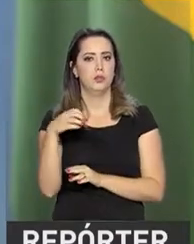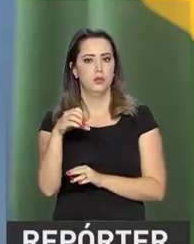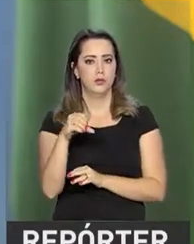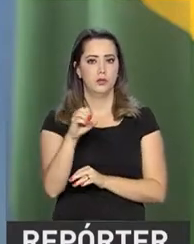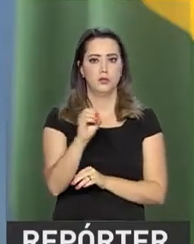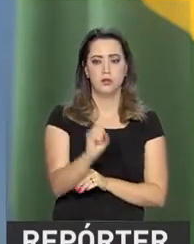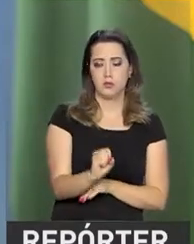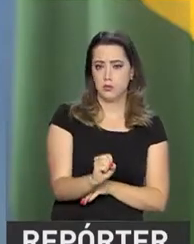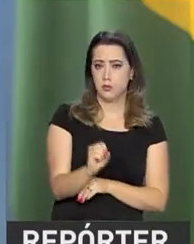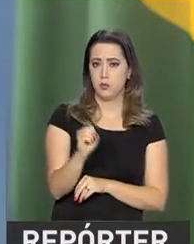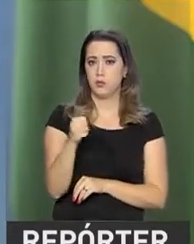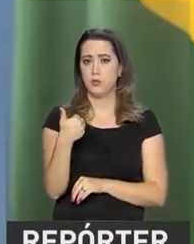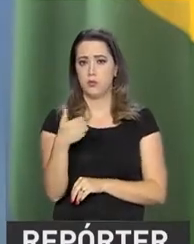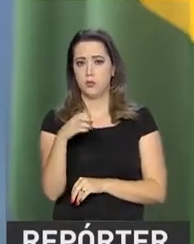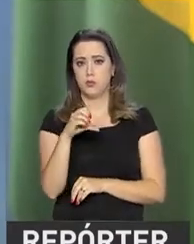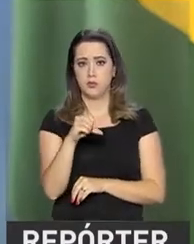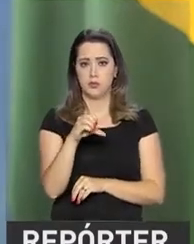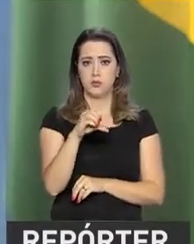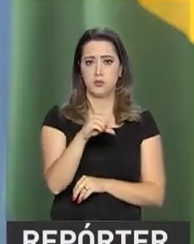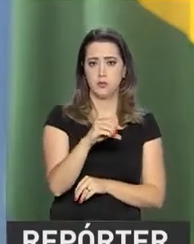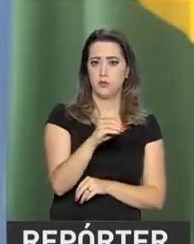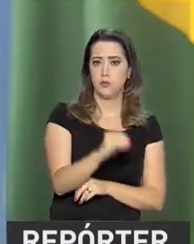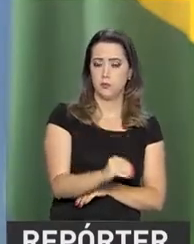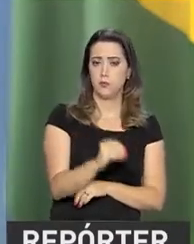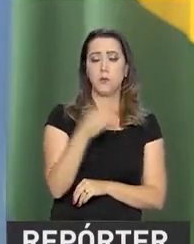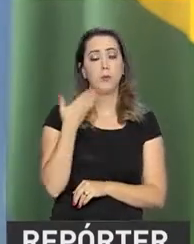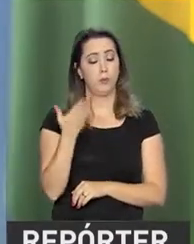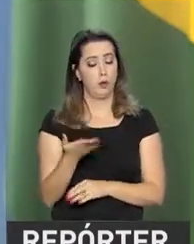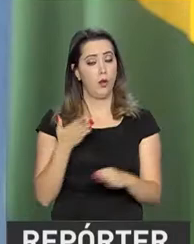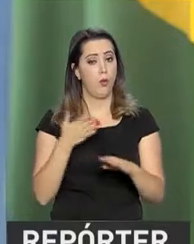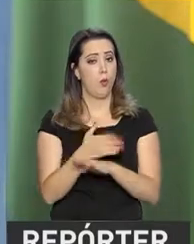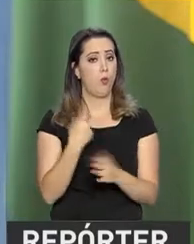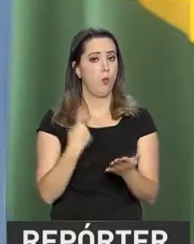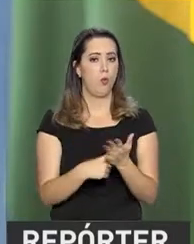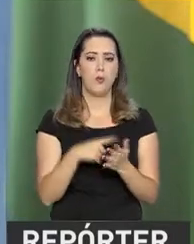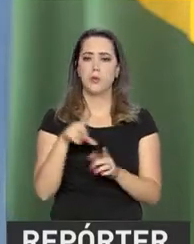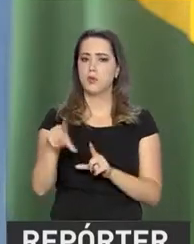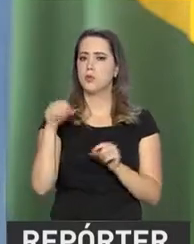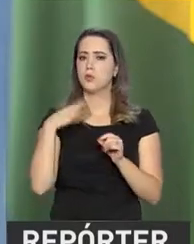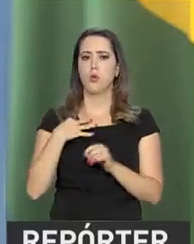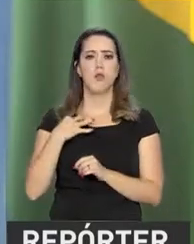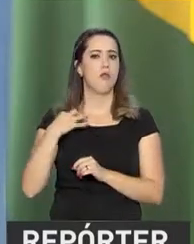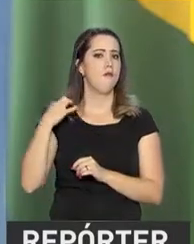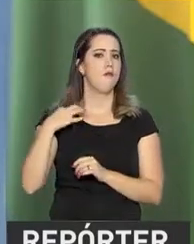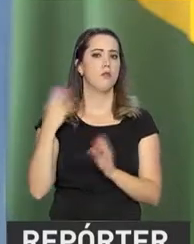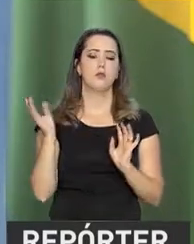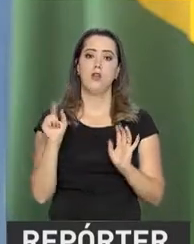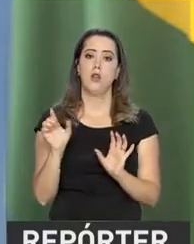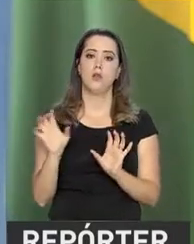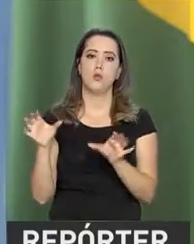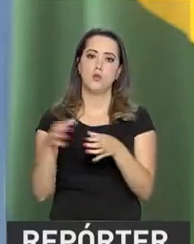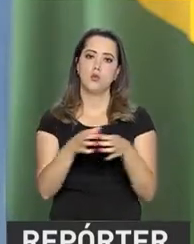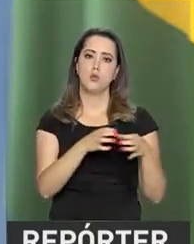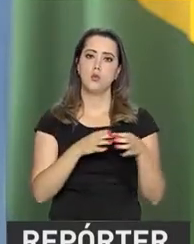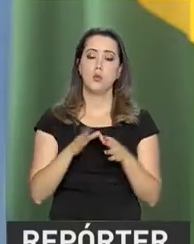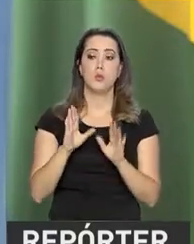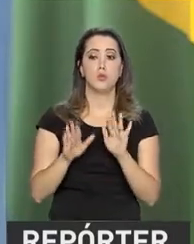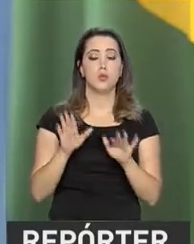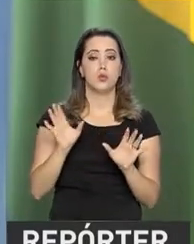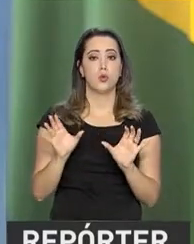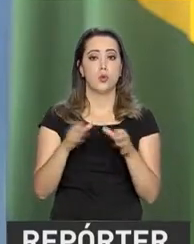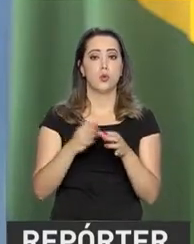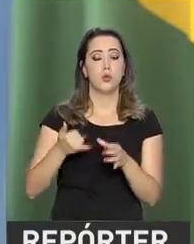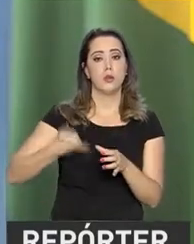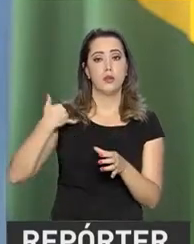1980 e 1990 a adesão é opcional e será feita por lotes de acordo com a idade do